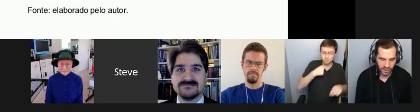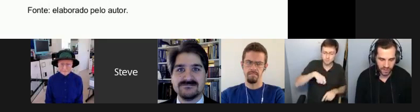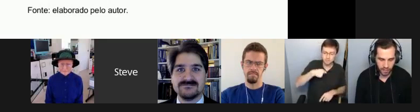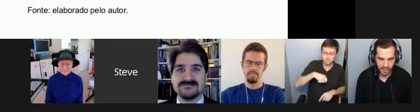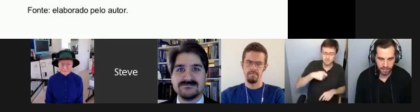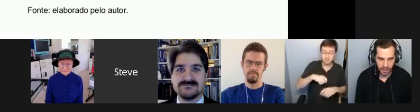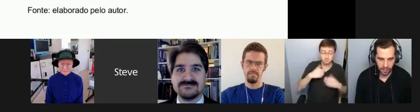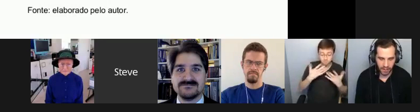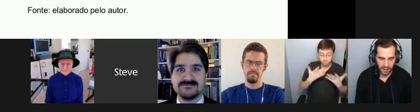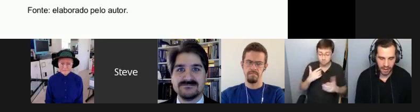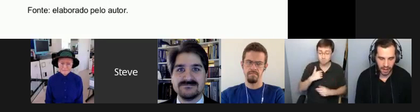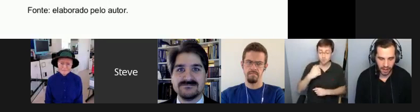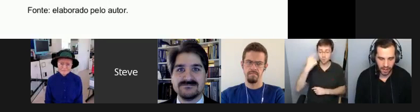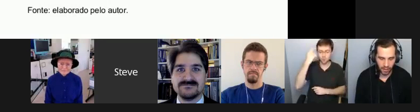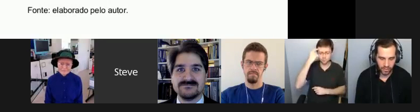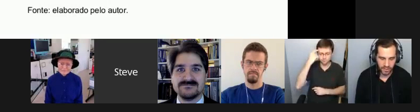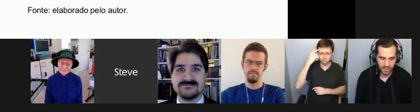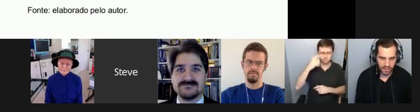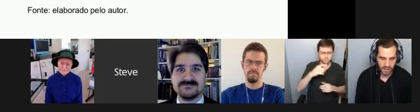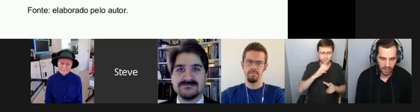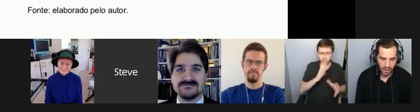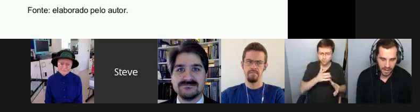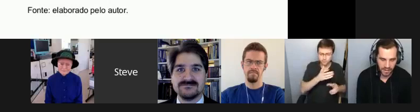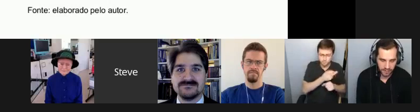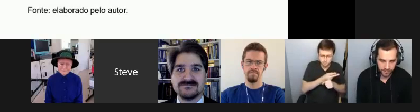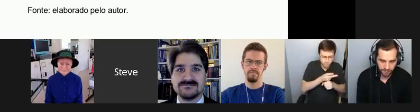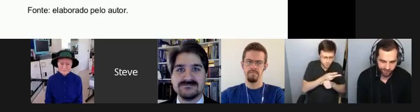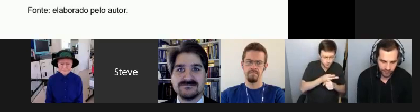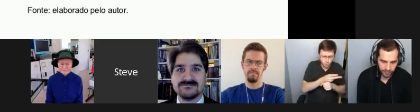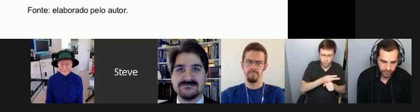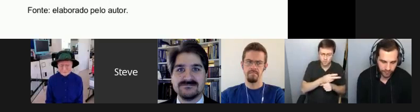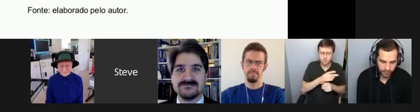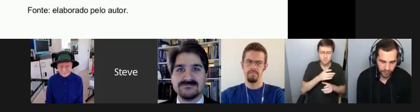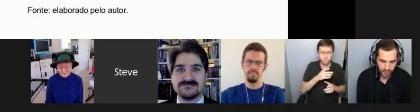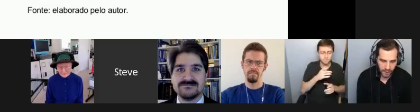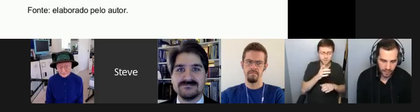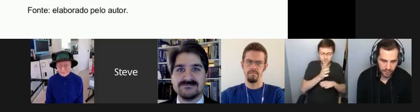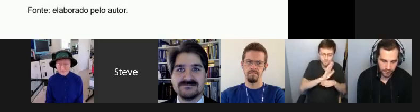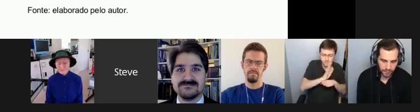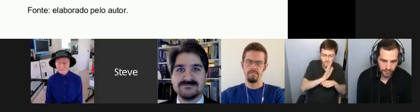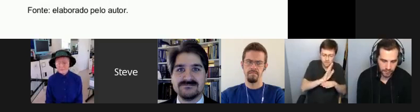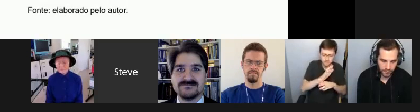visando o objetivo principal, que é os textos em SciWriting.